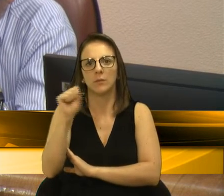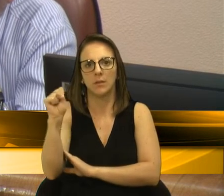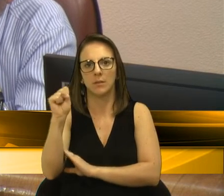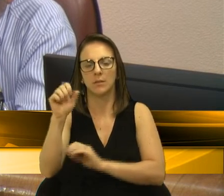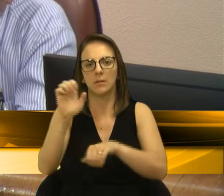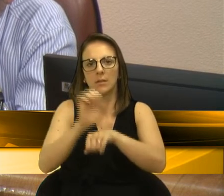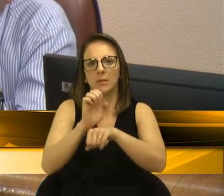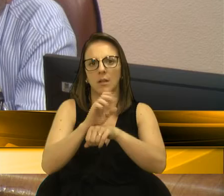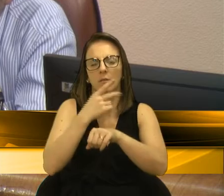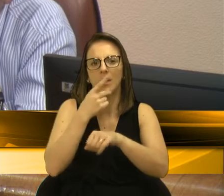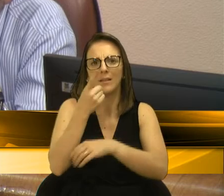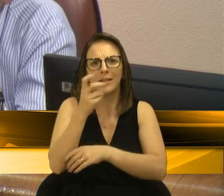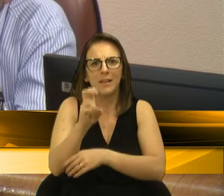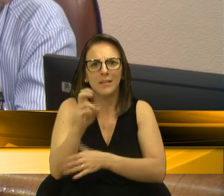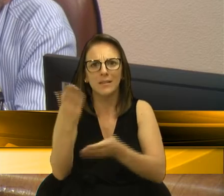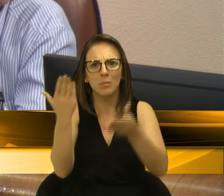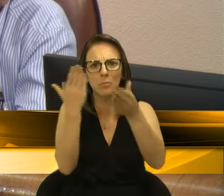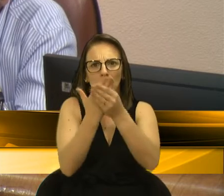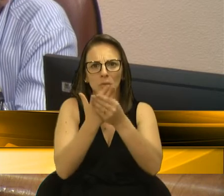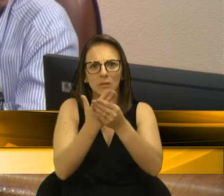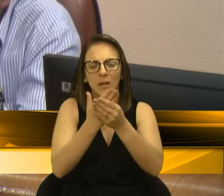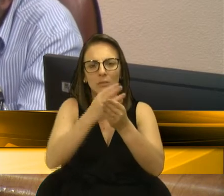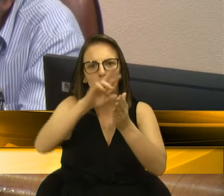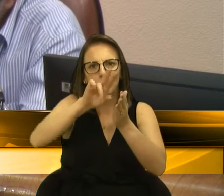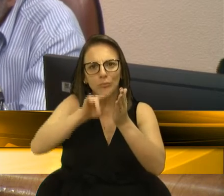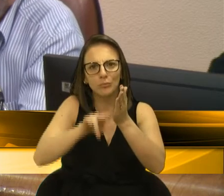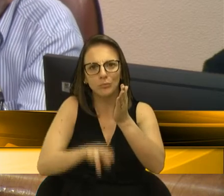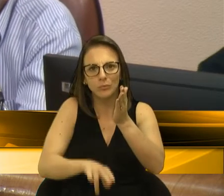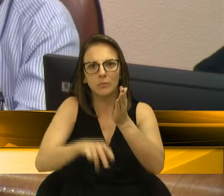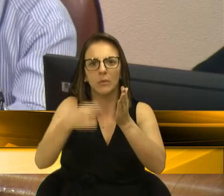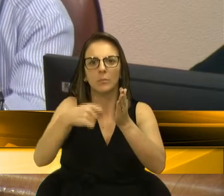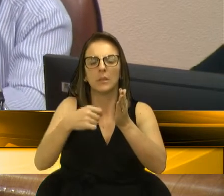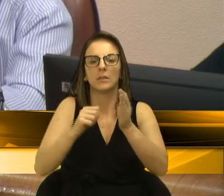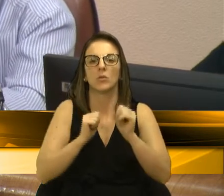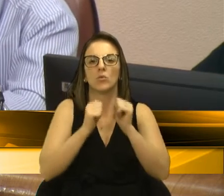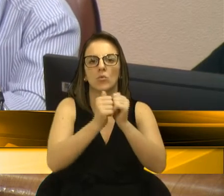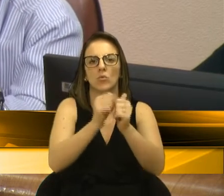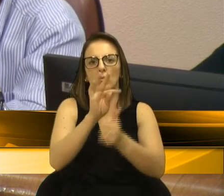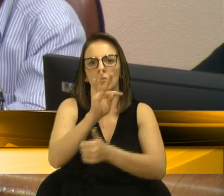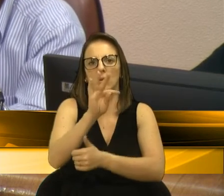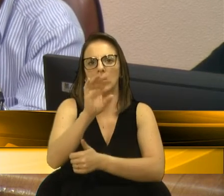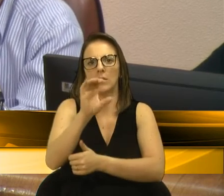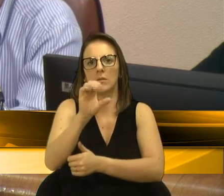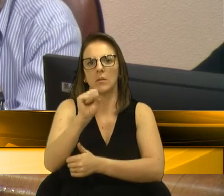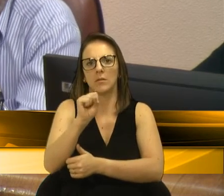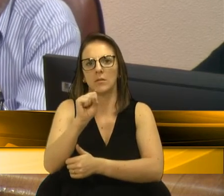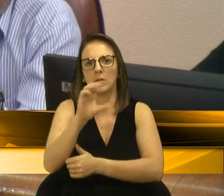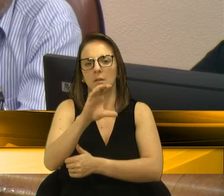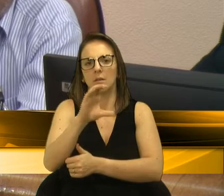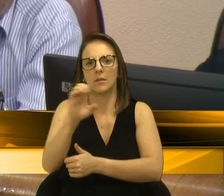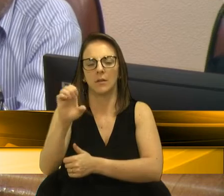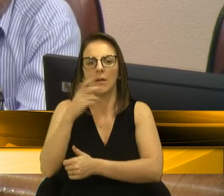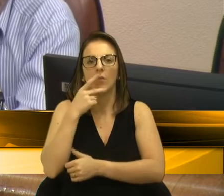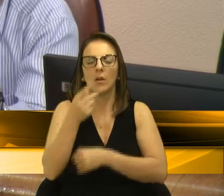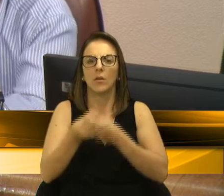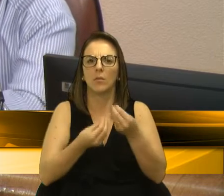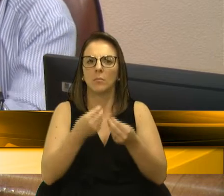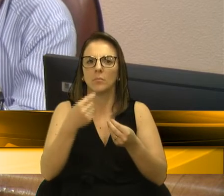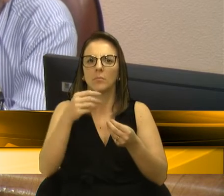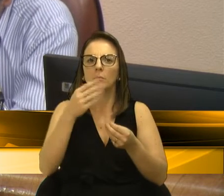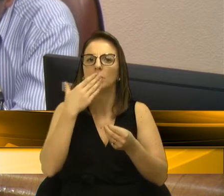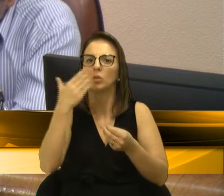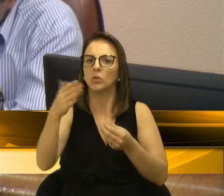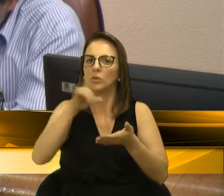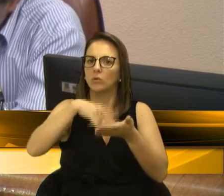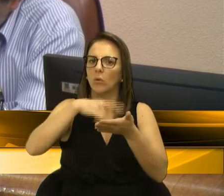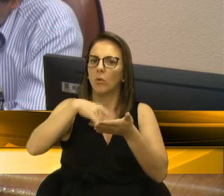do denunciado e requer a solicitação junto ao TCE das cópias dos documentos para a averiguação. Averiguou-se